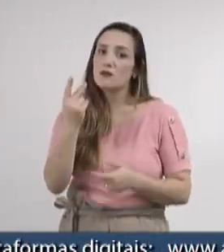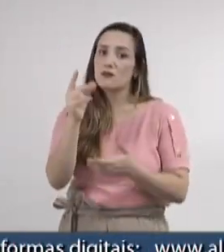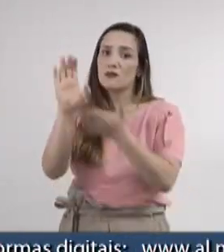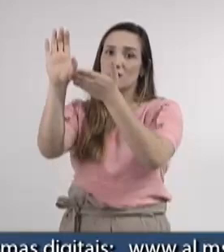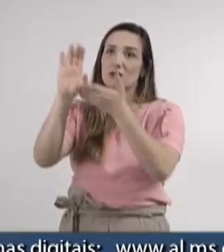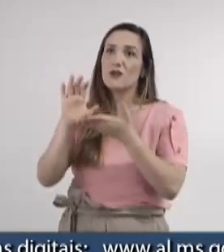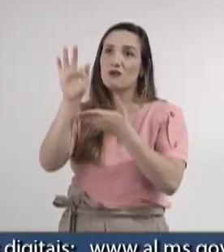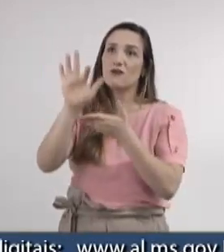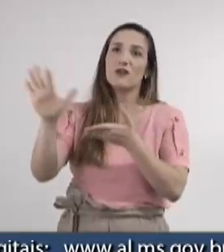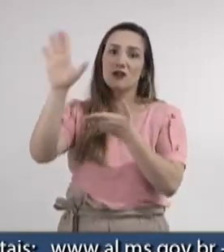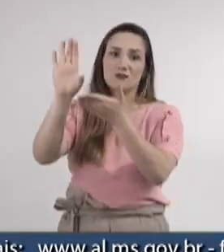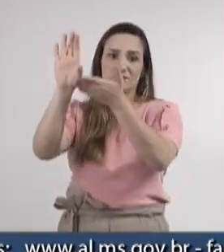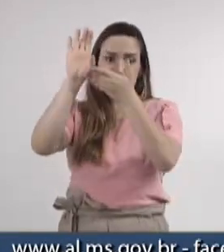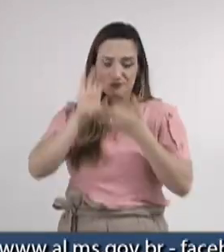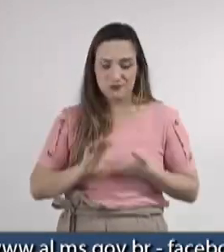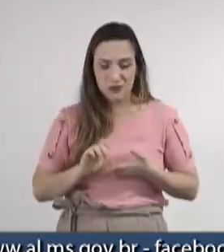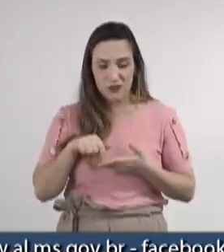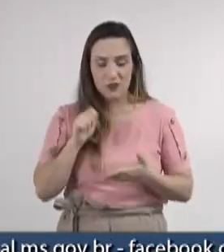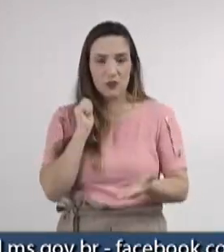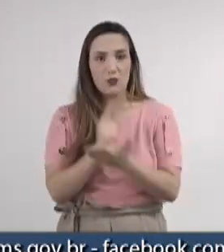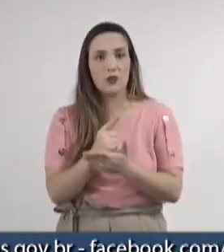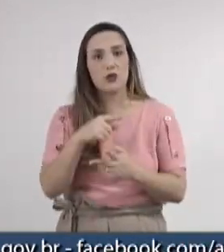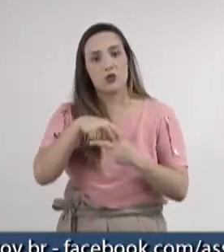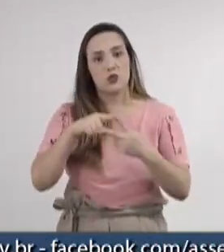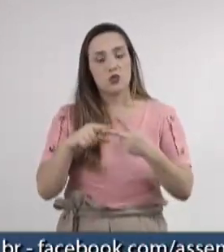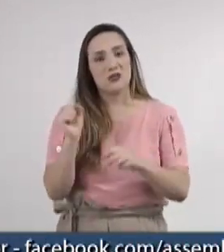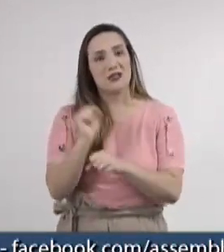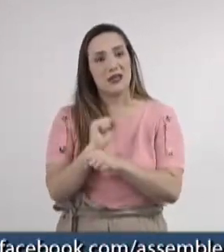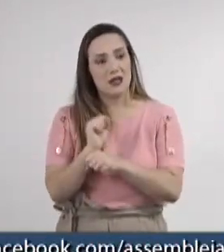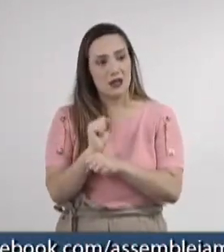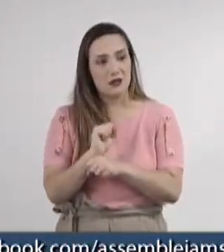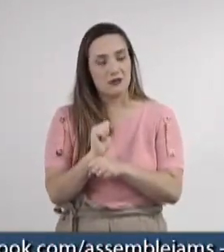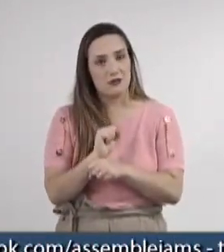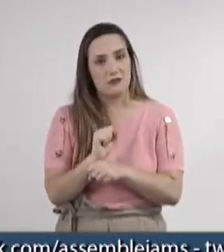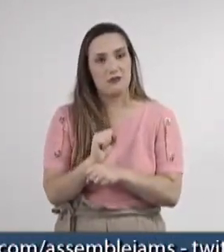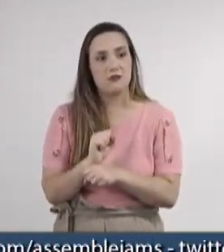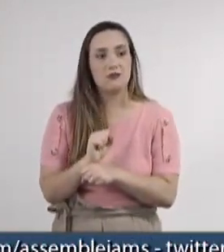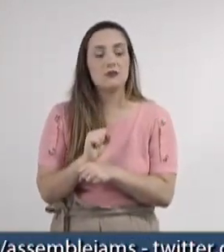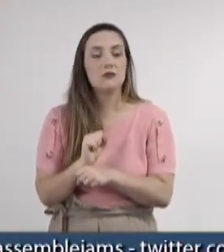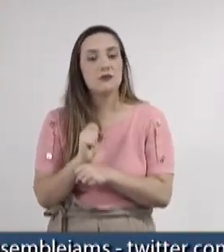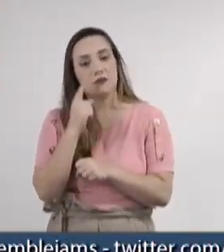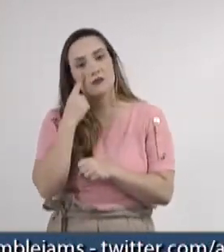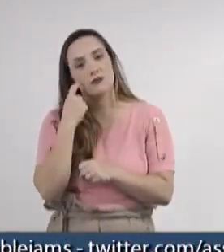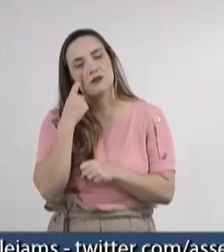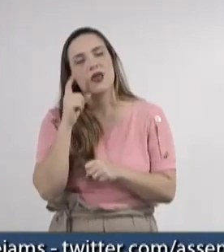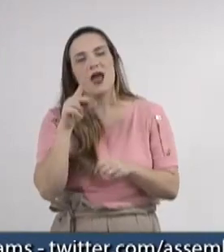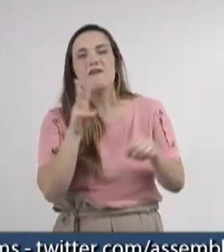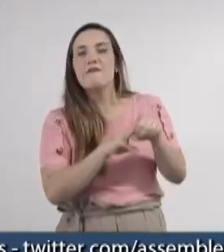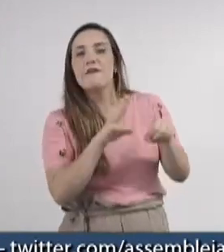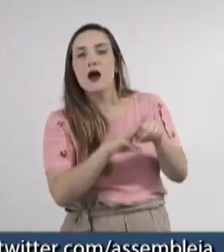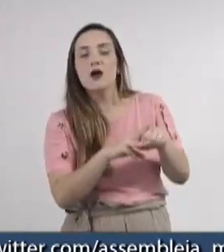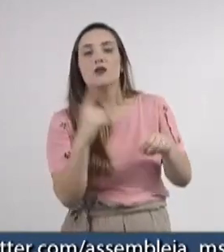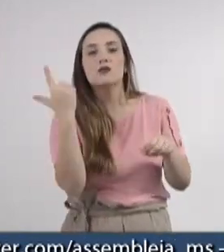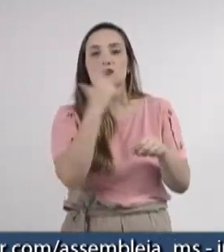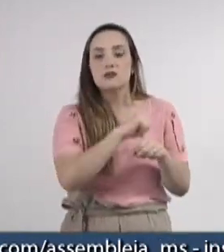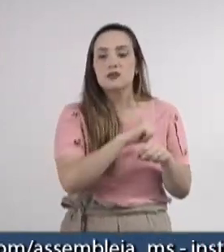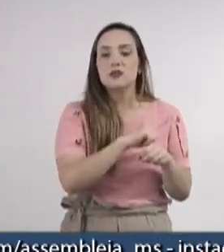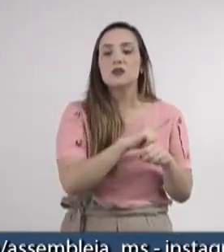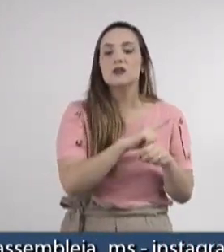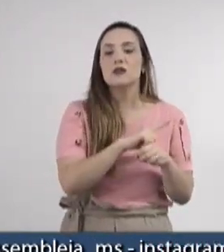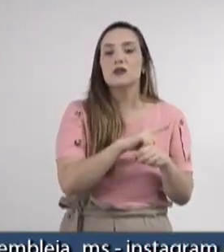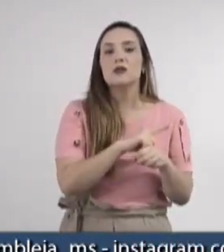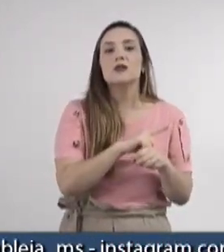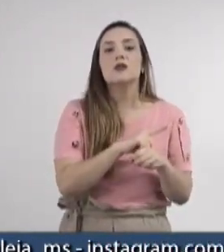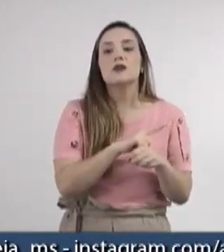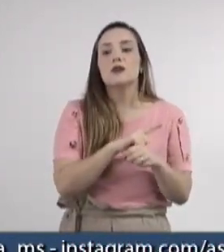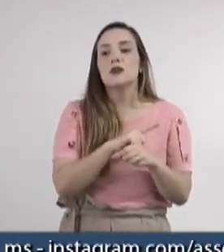União, visando a aquisição de 2 automóveis, tipo Nivan, para atender às necessidades da